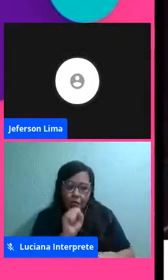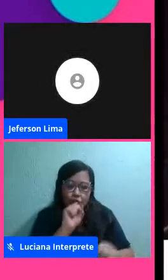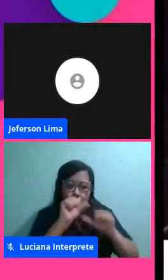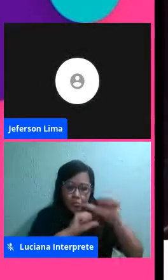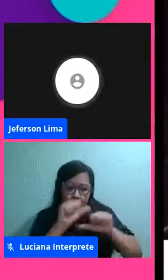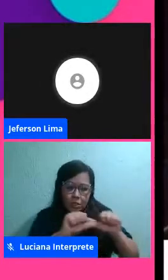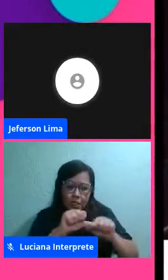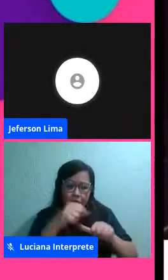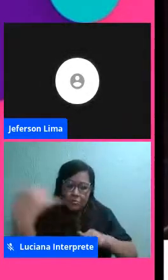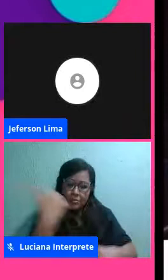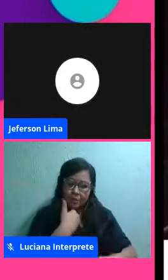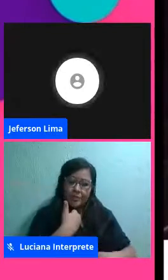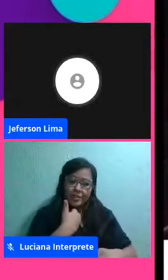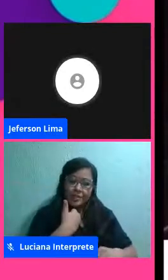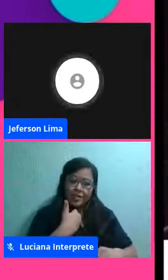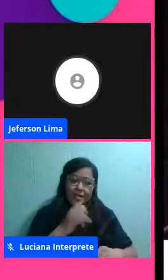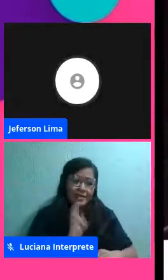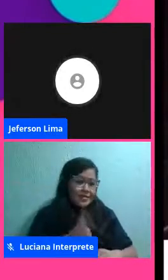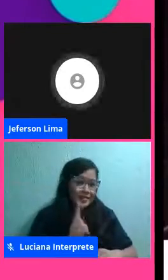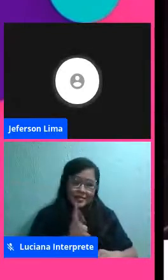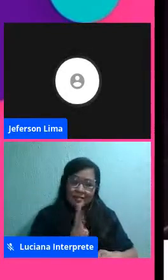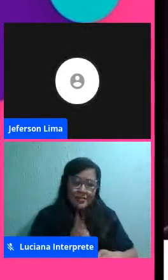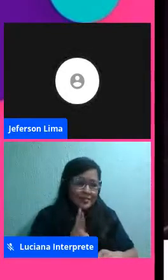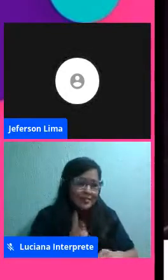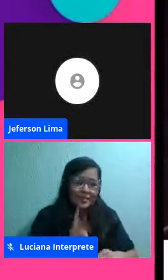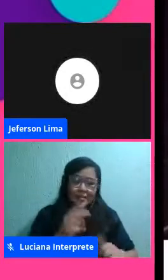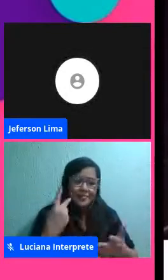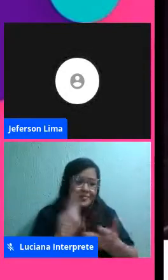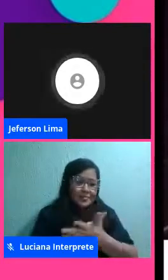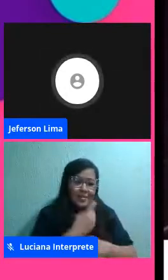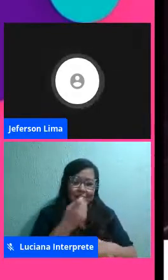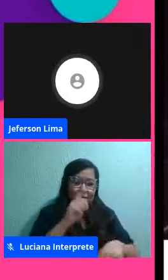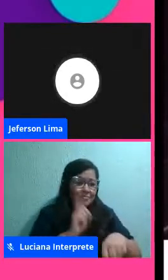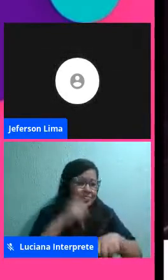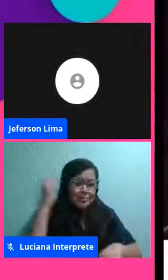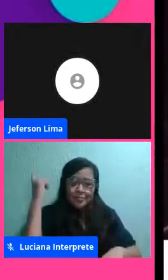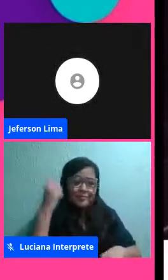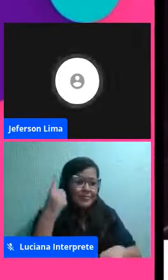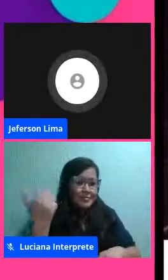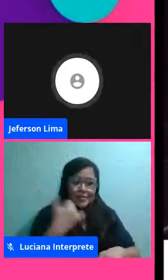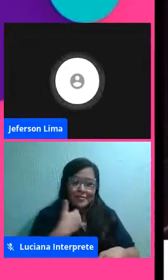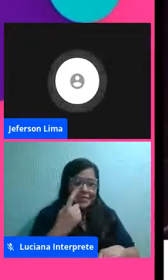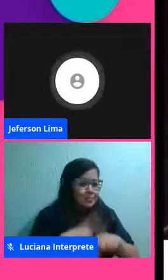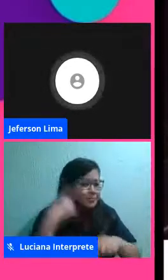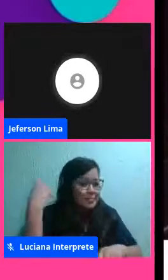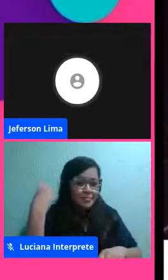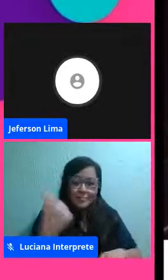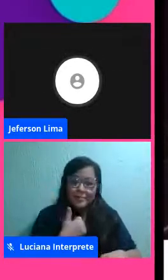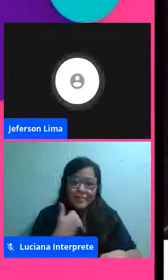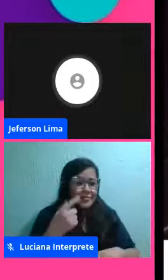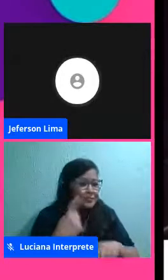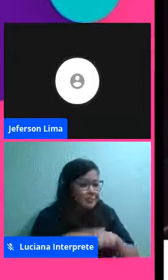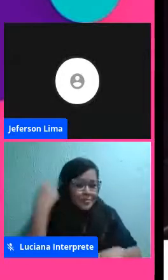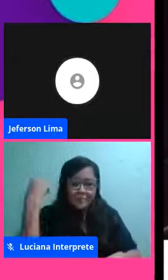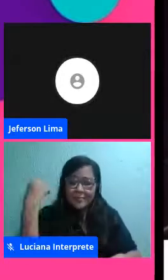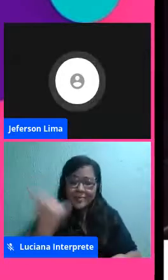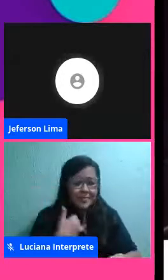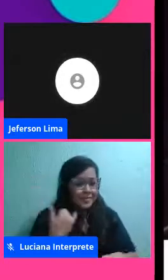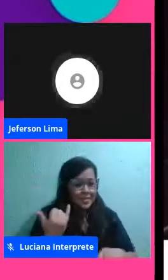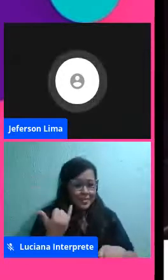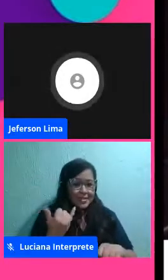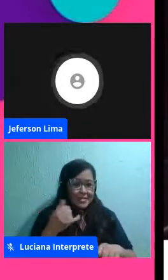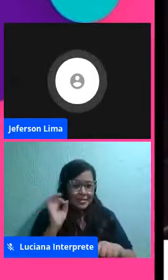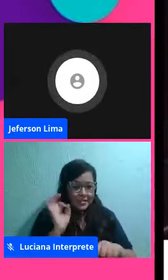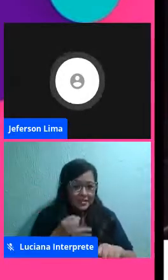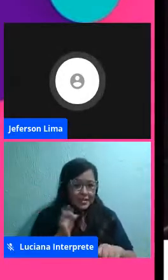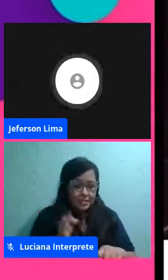mudou. O dado mudou. O dado tá ok, não mudou não. O dado mudou. E você vê isso em tempo real, certo?